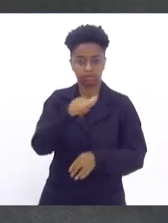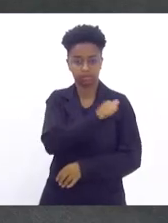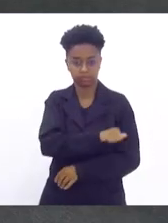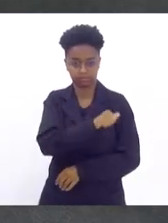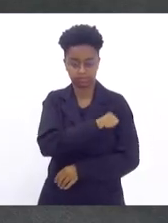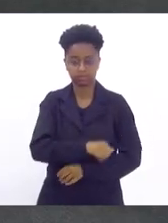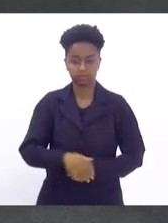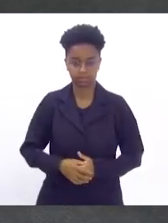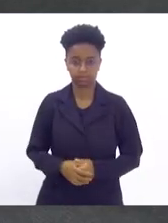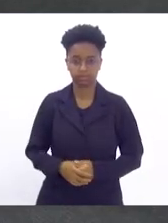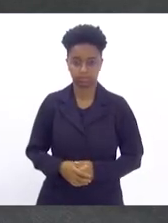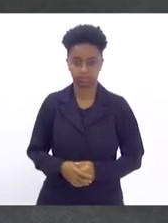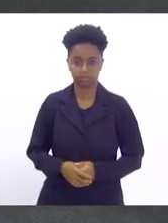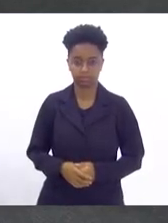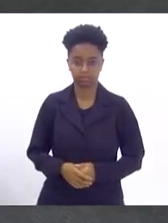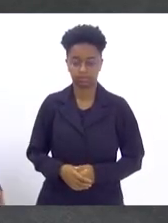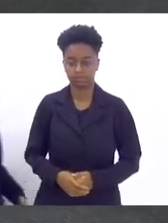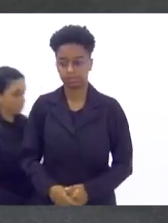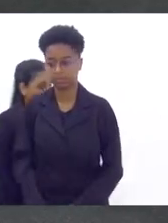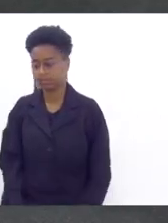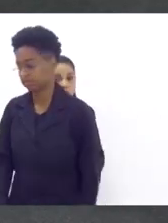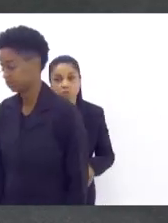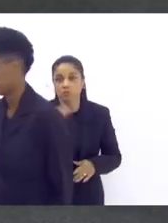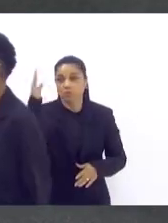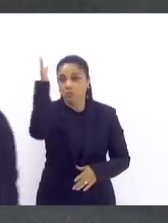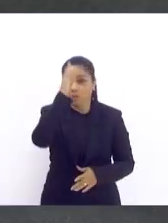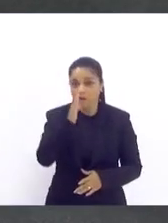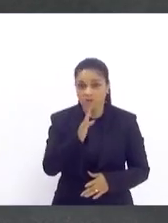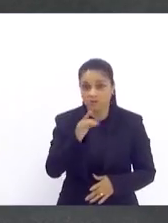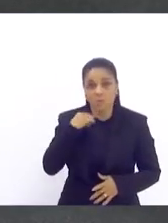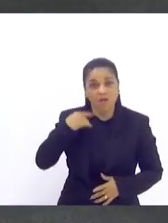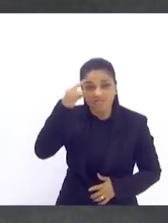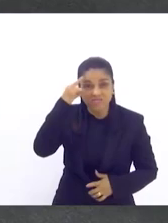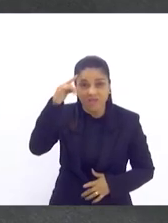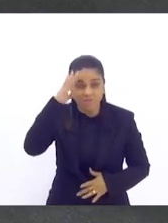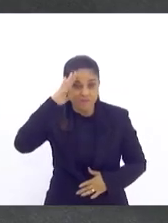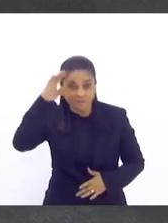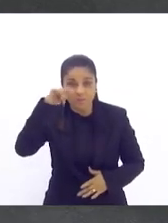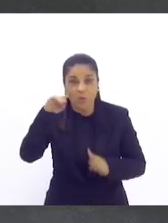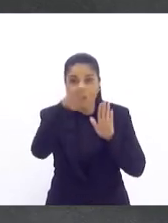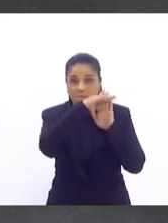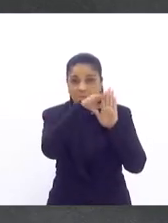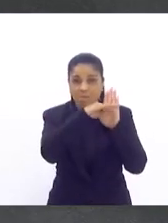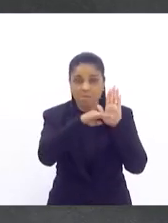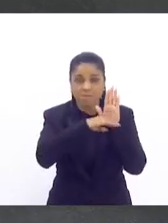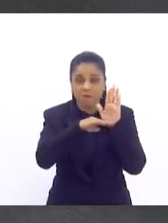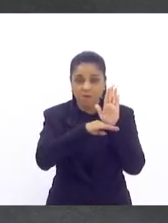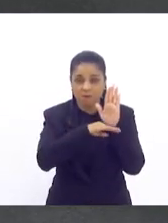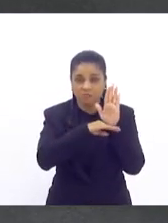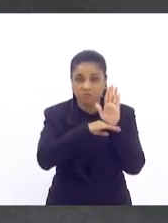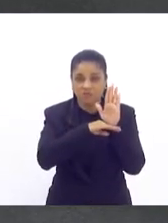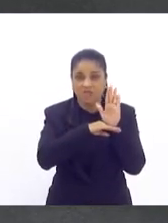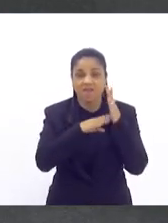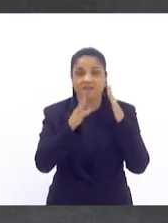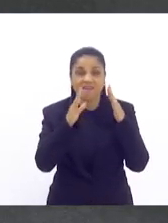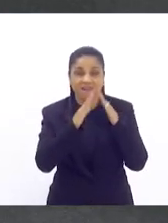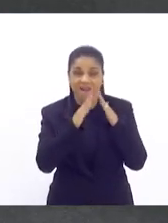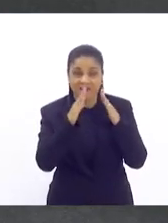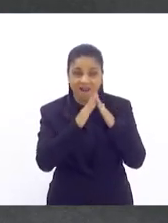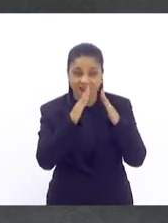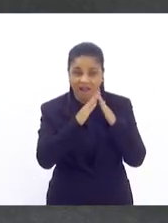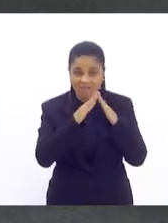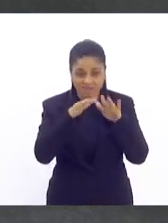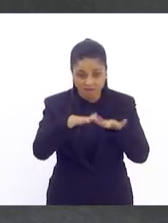a iniciativa é pioneira no Brasil e a principal ideia é de que a pauta não seja eventualmente das casas